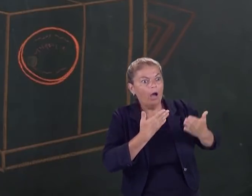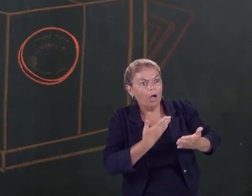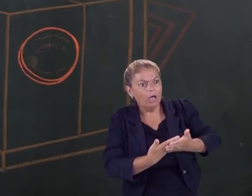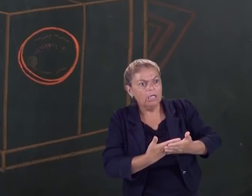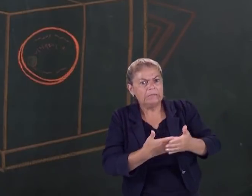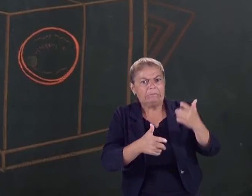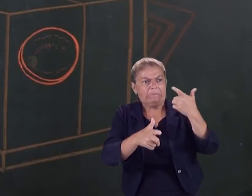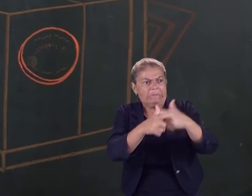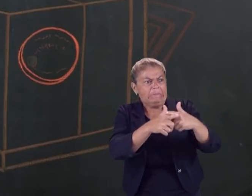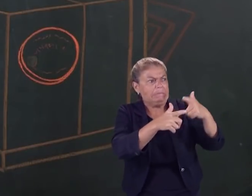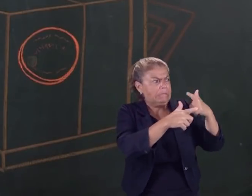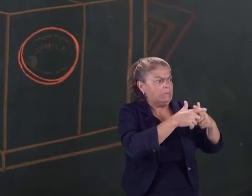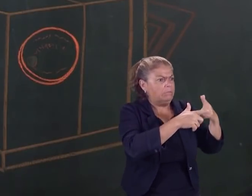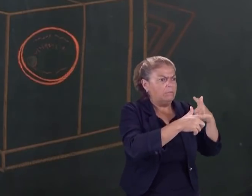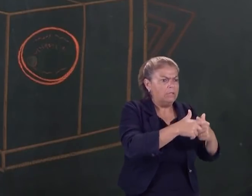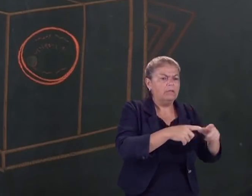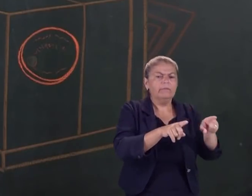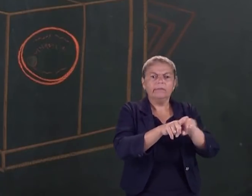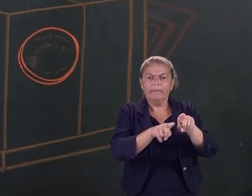planos, enfim,